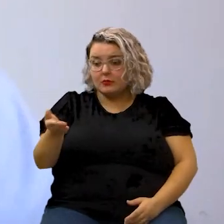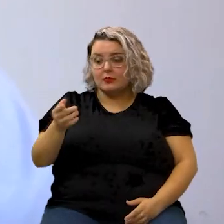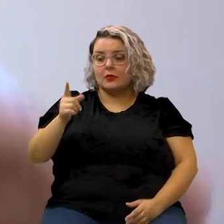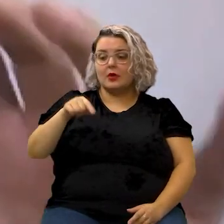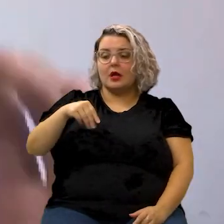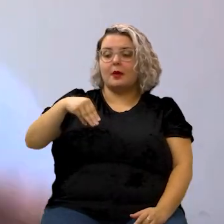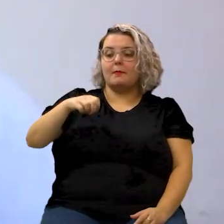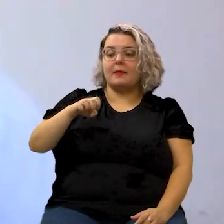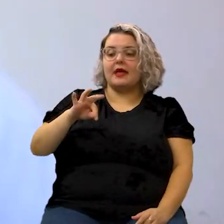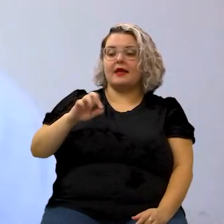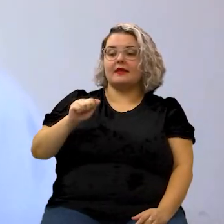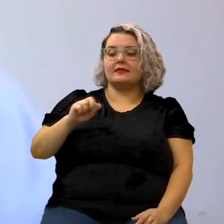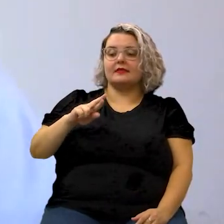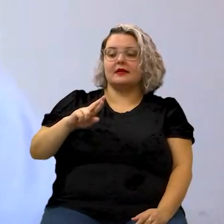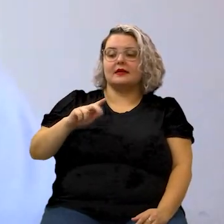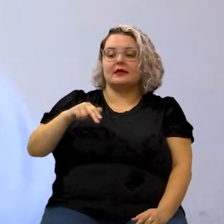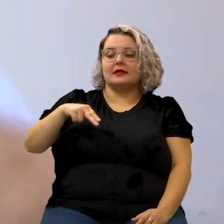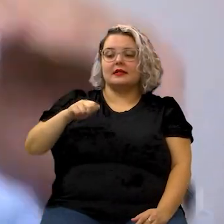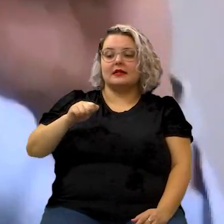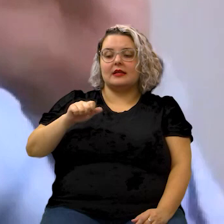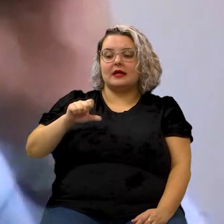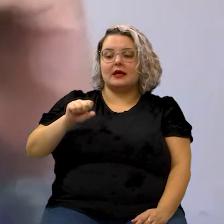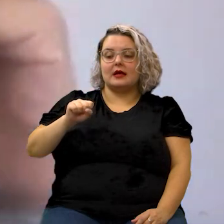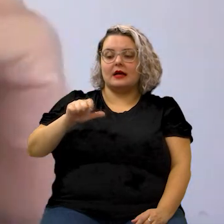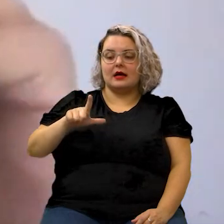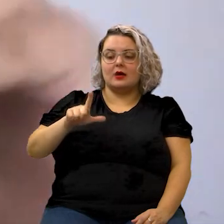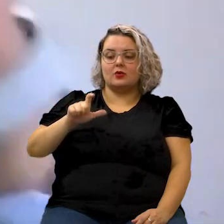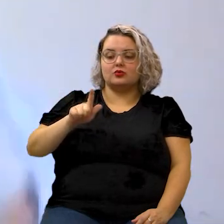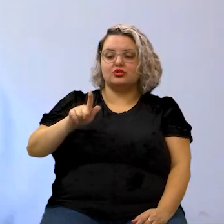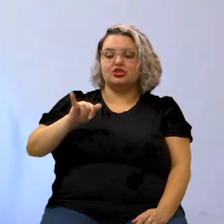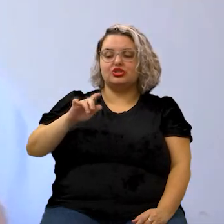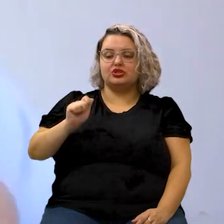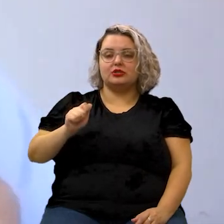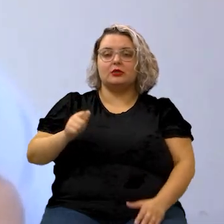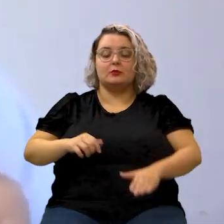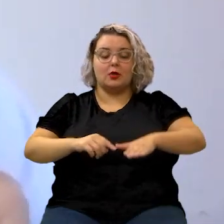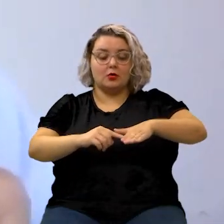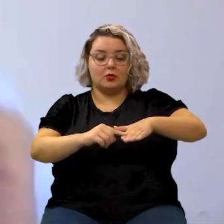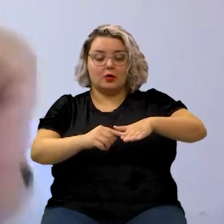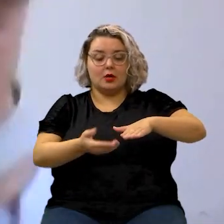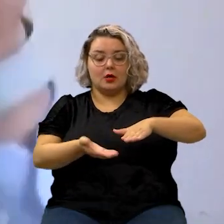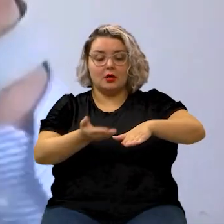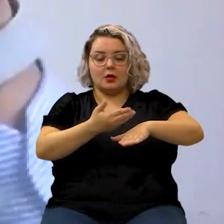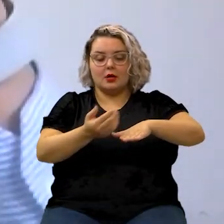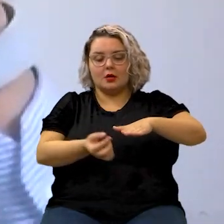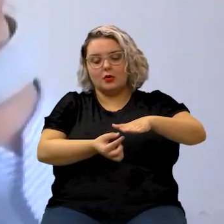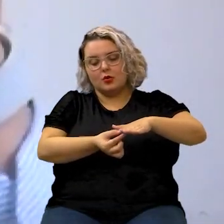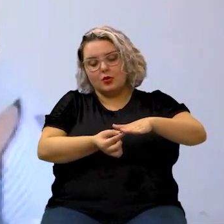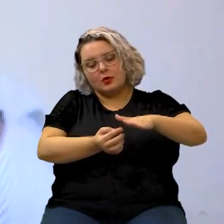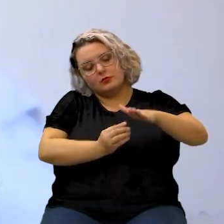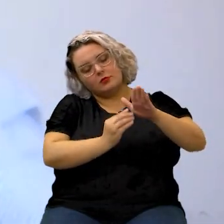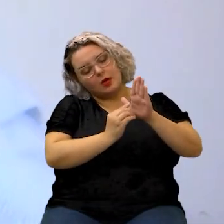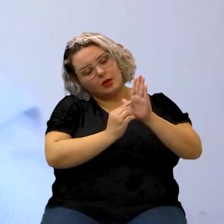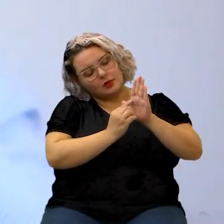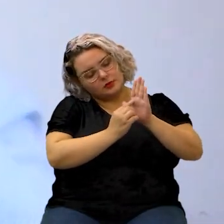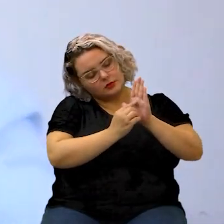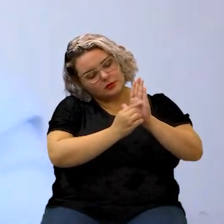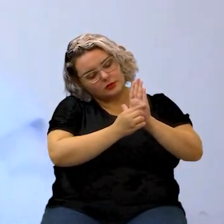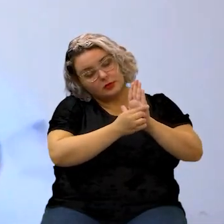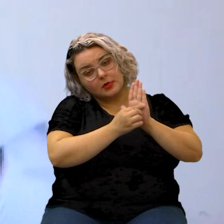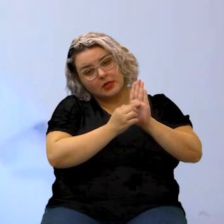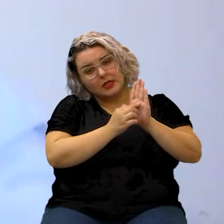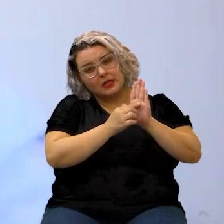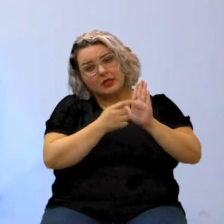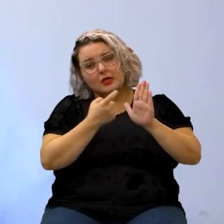a metatarsalgia. E o que é isso? Lá na parte da frente do nosso pé, antes de começar os dedos, na parte de baixo tem